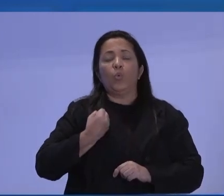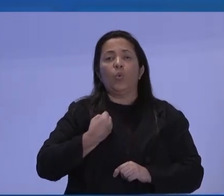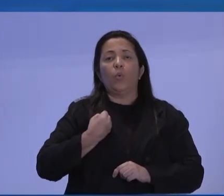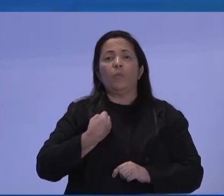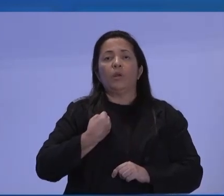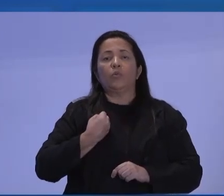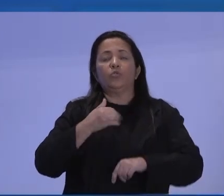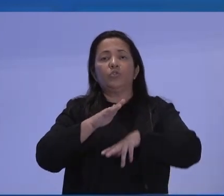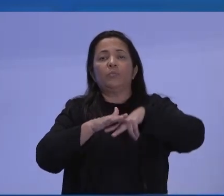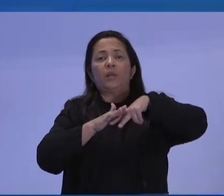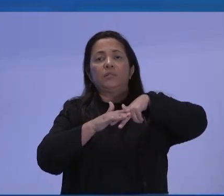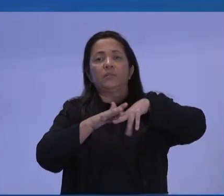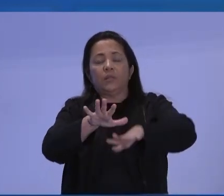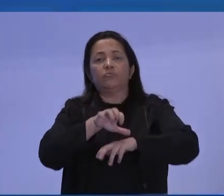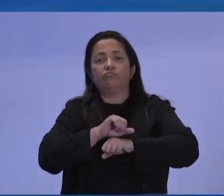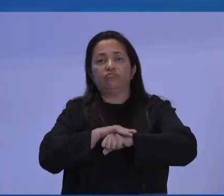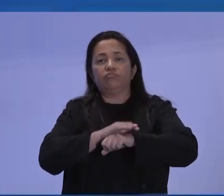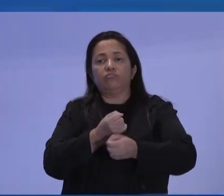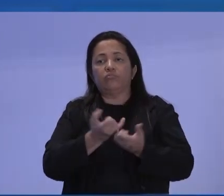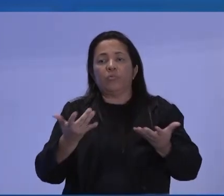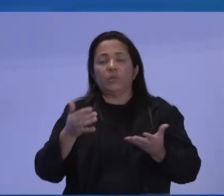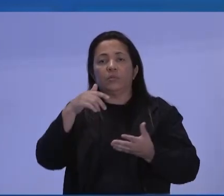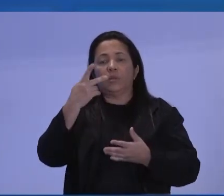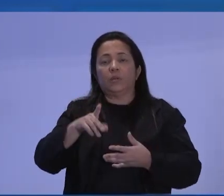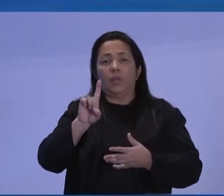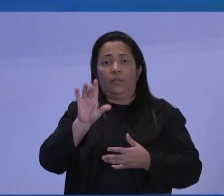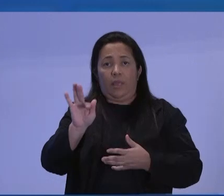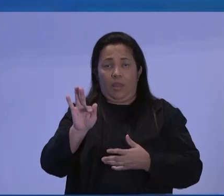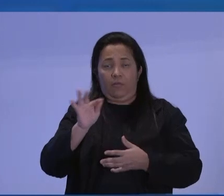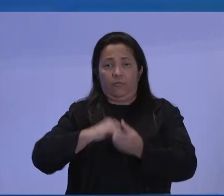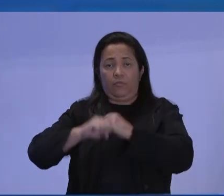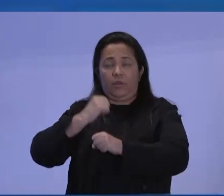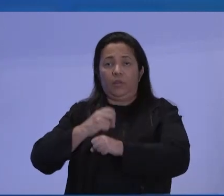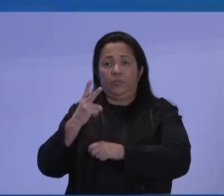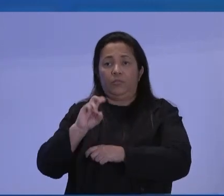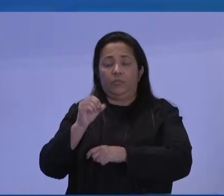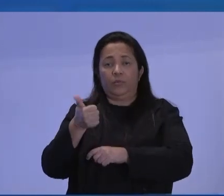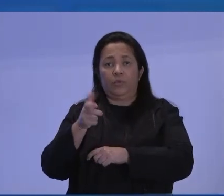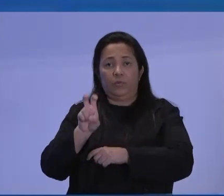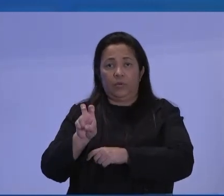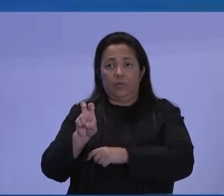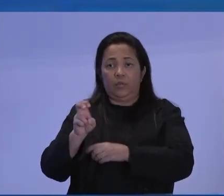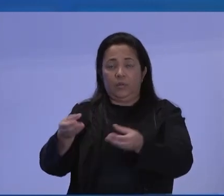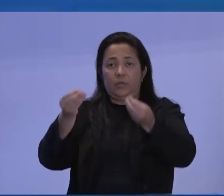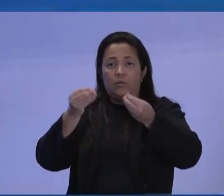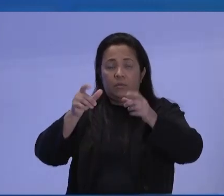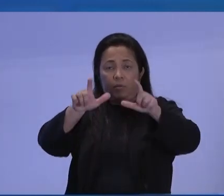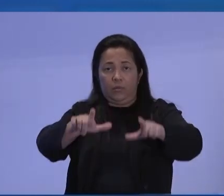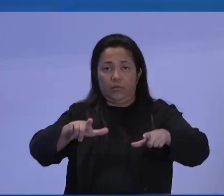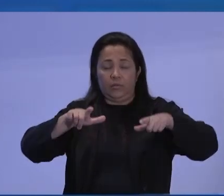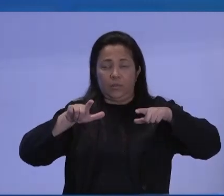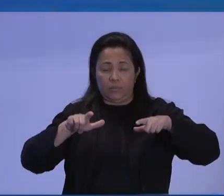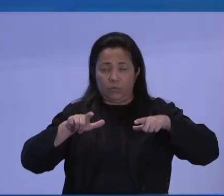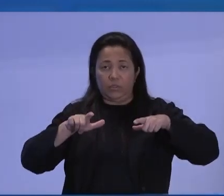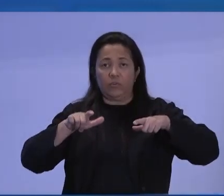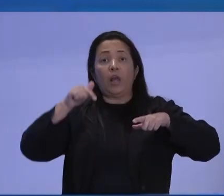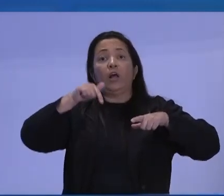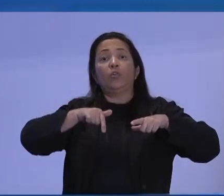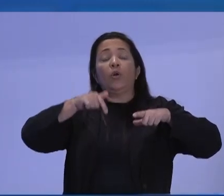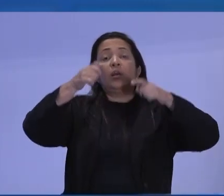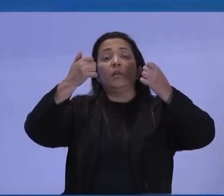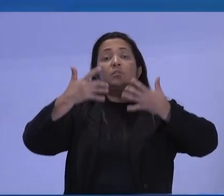Distrito Federal, durante o ano de 2015, 13 a 15, recebeu o certificado de eliminação da hanseníase, o que